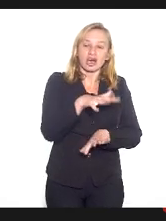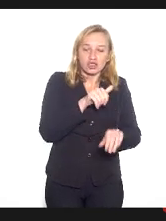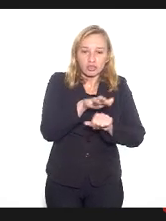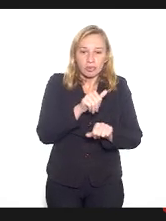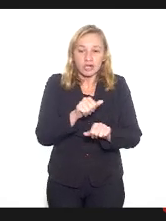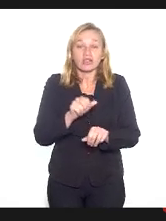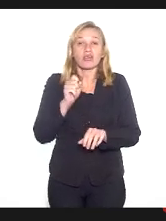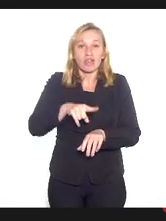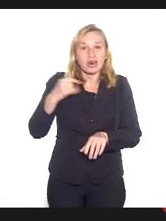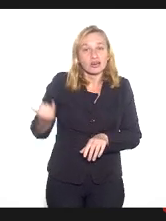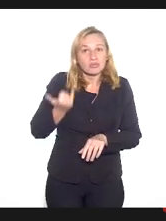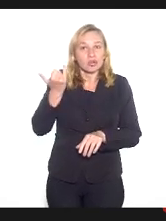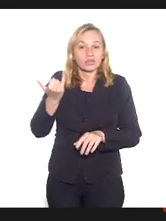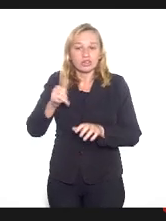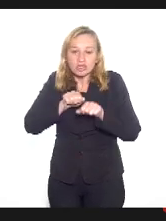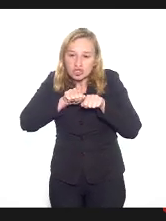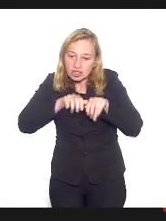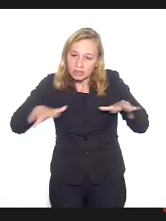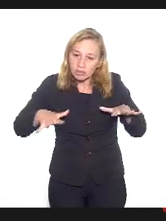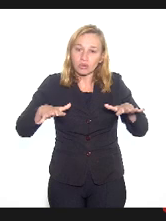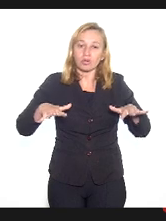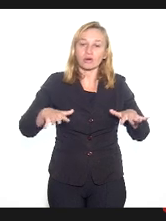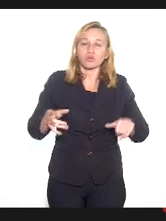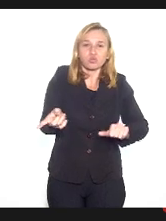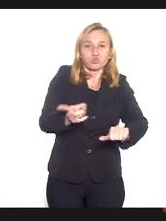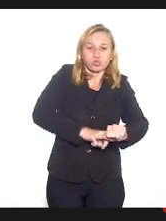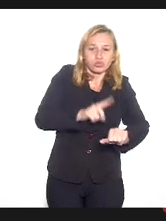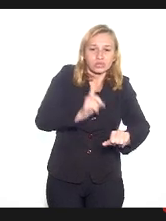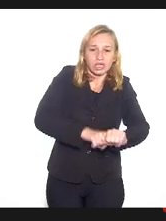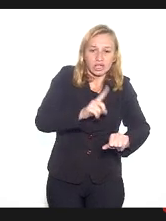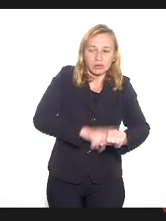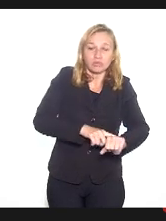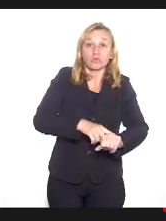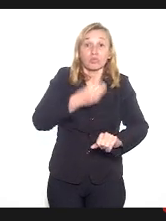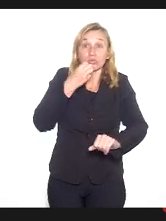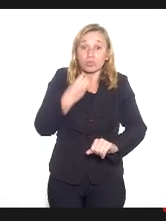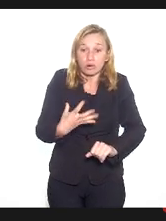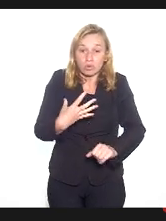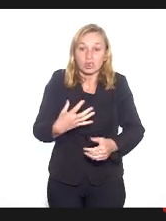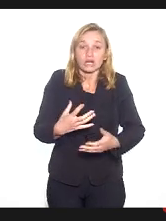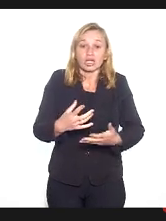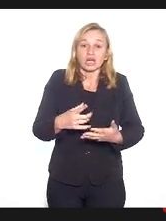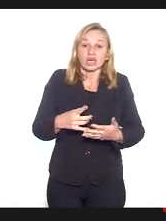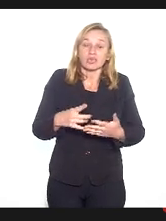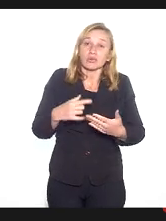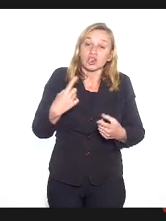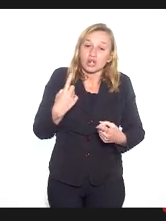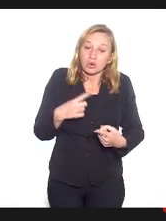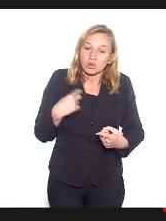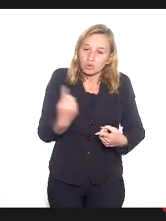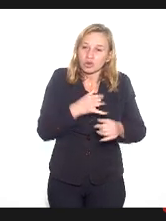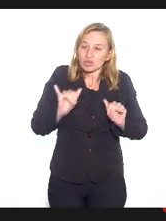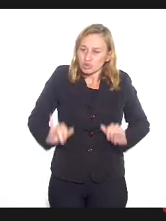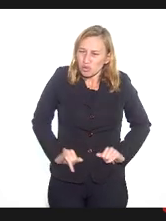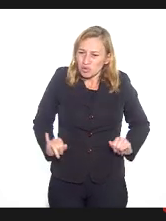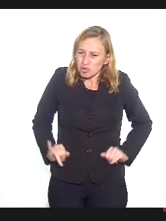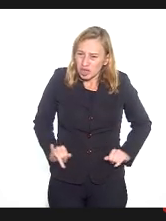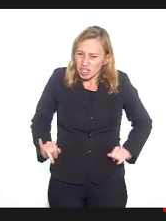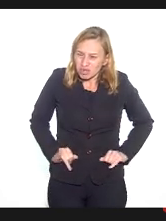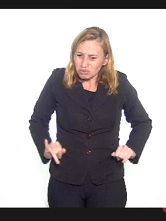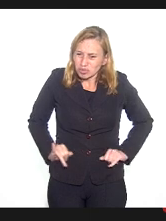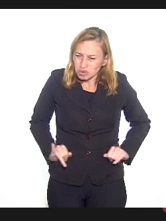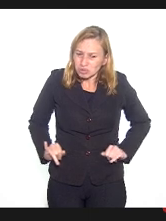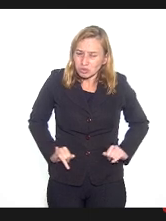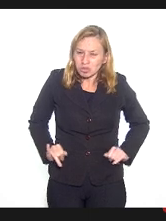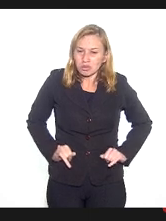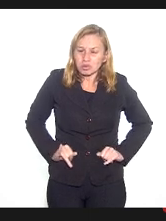acho que isso já se estende de um tempo, né, significante, e que isso massacra o emocional não só de nós concursados,